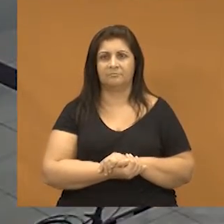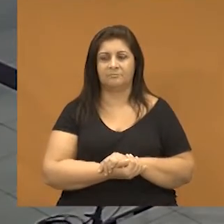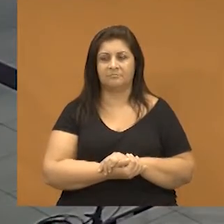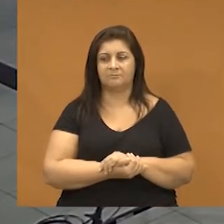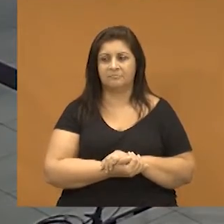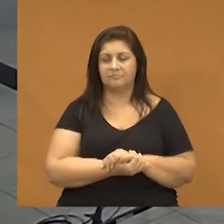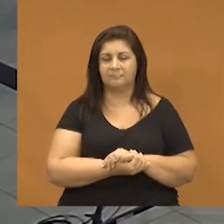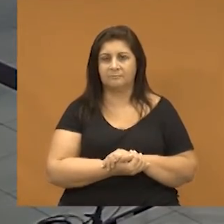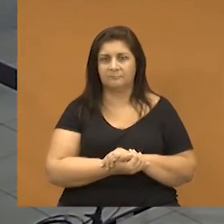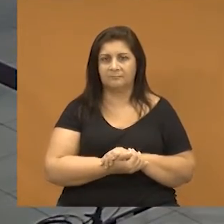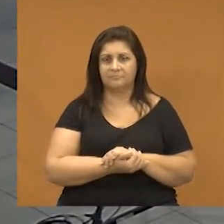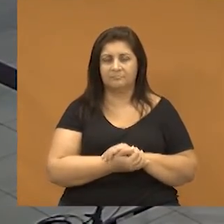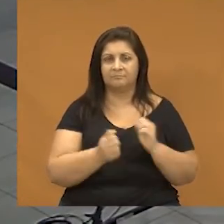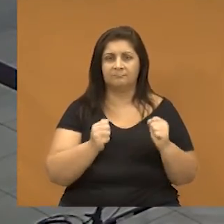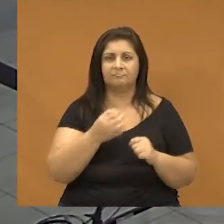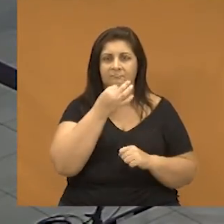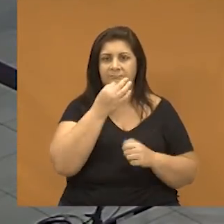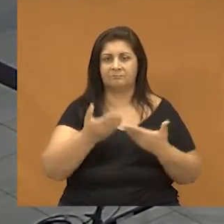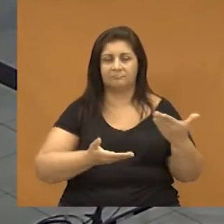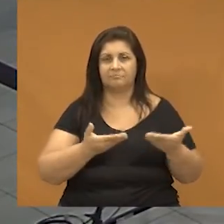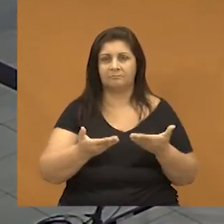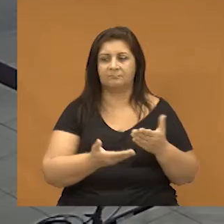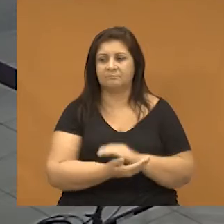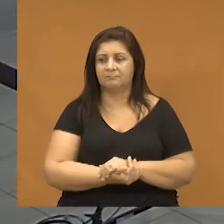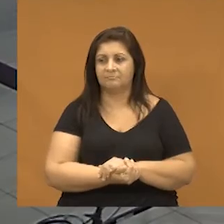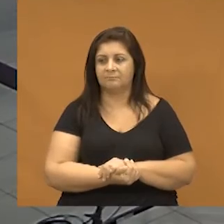O projeto continua em discussão.